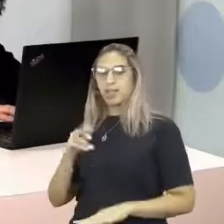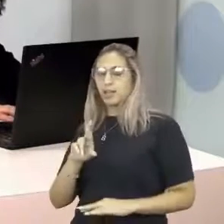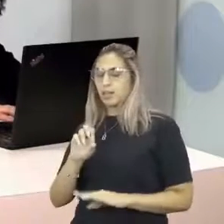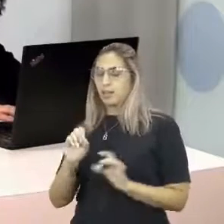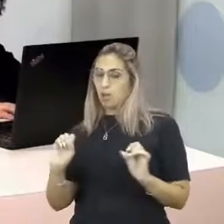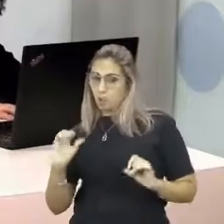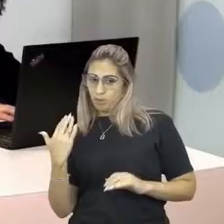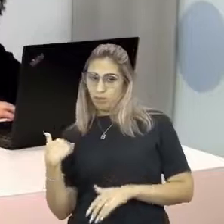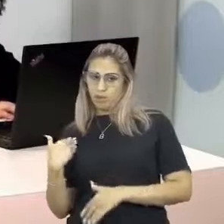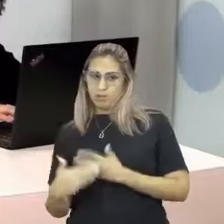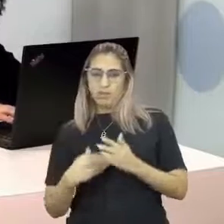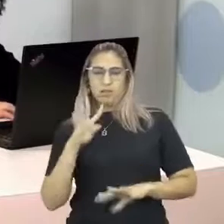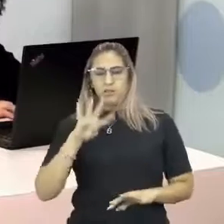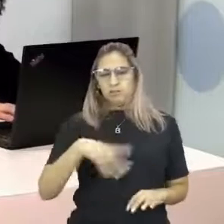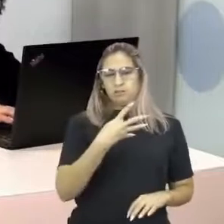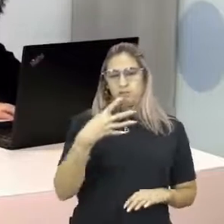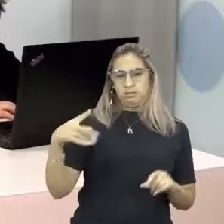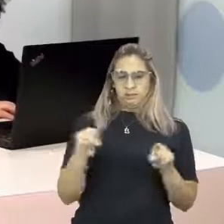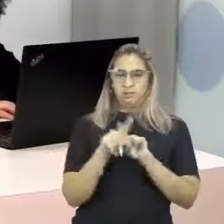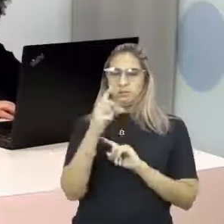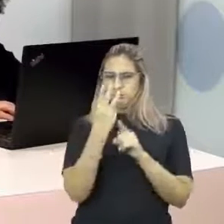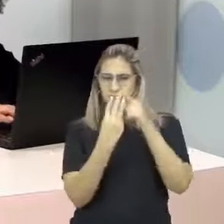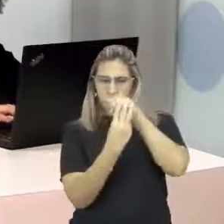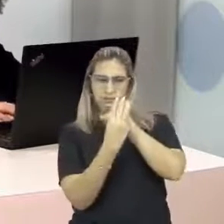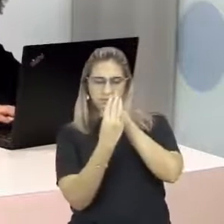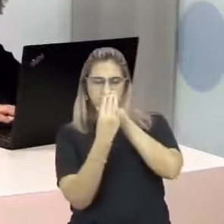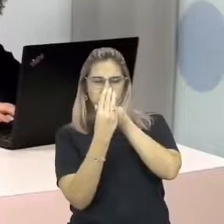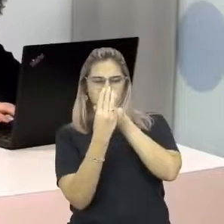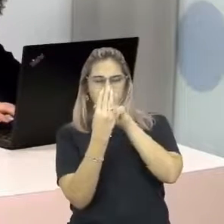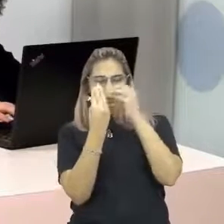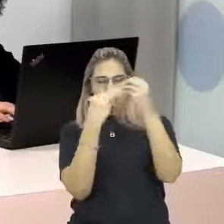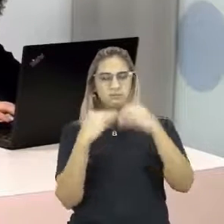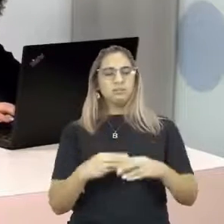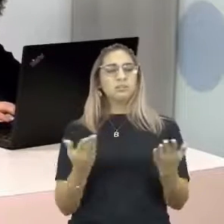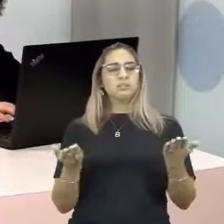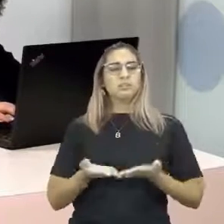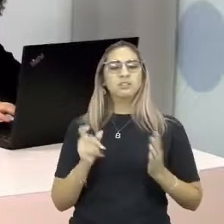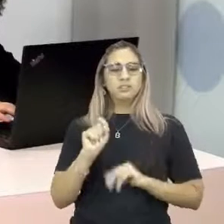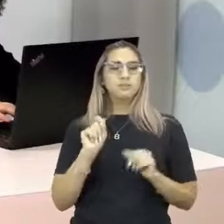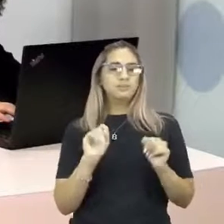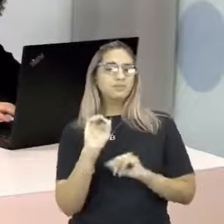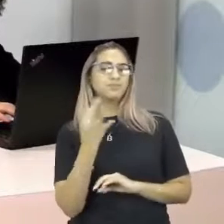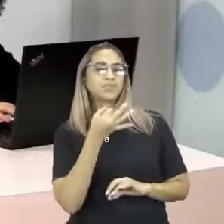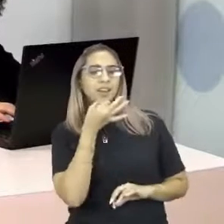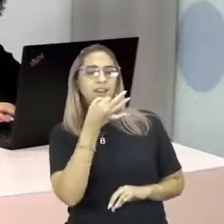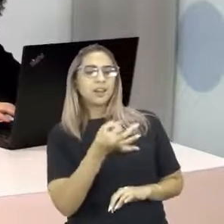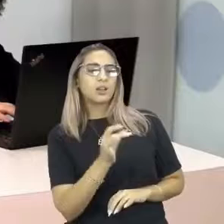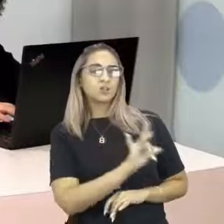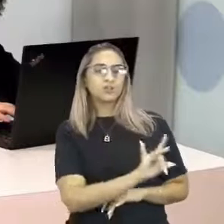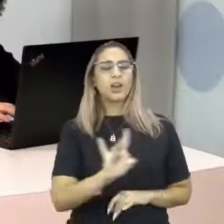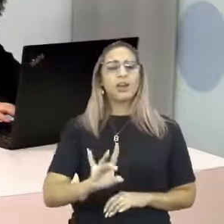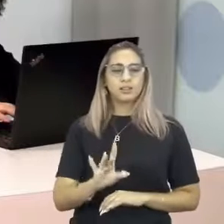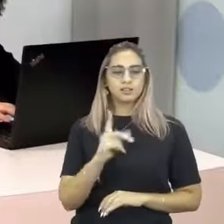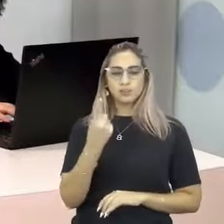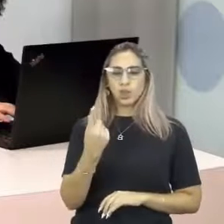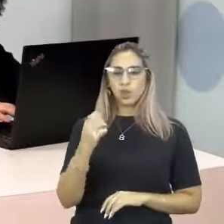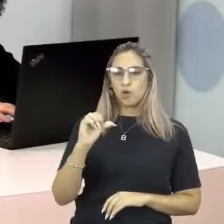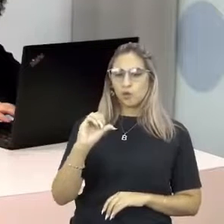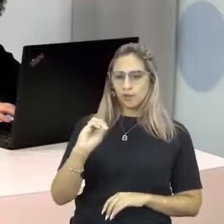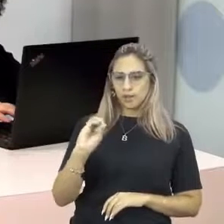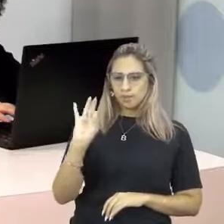né, que foi publicada hoje também, resolução 3, né, foi publicada hoje, como é que vai ser o critério? Vamos utilizar